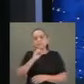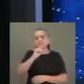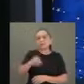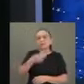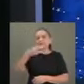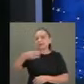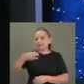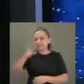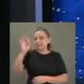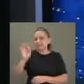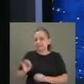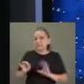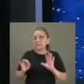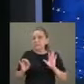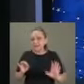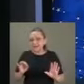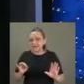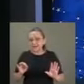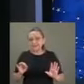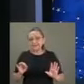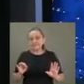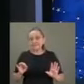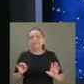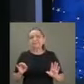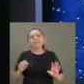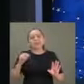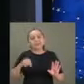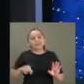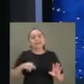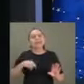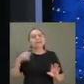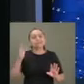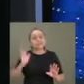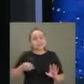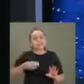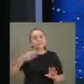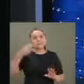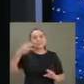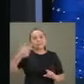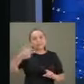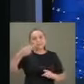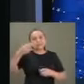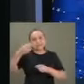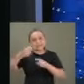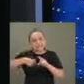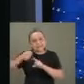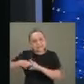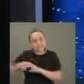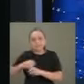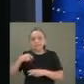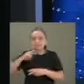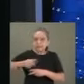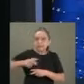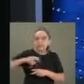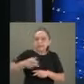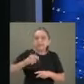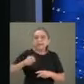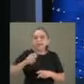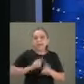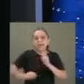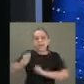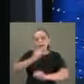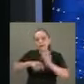0,3% foi o segundo trimestre consecutivo em que a economia